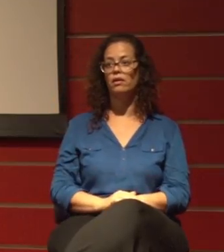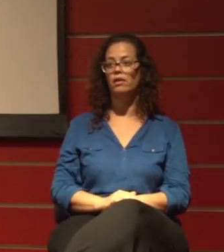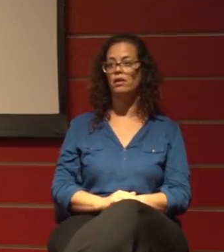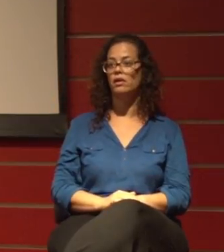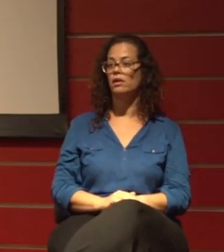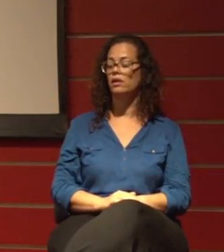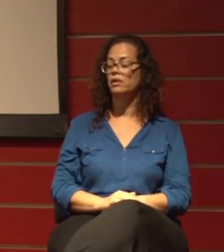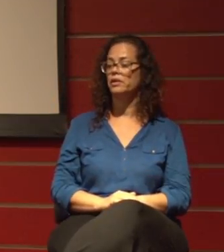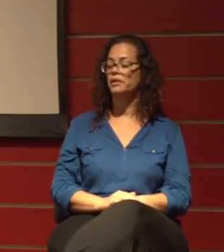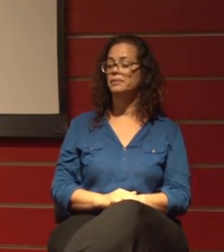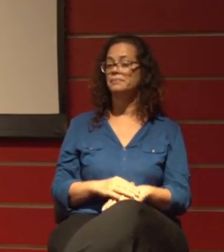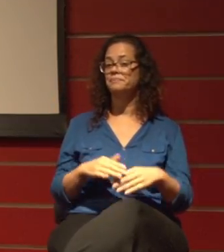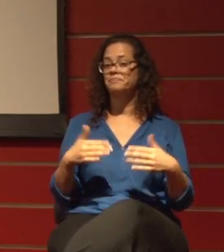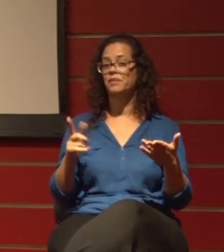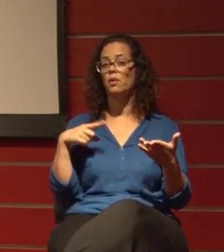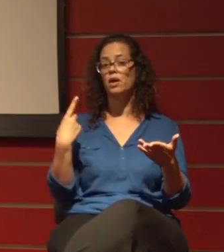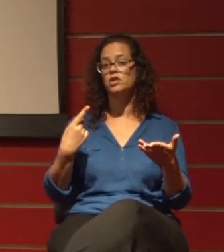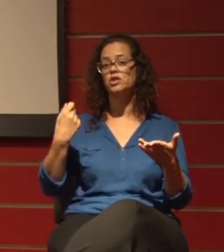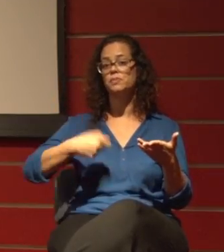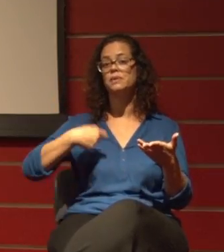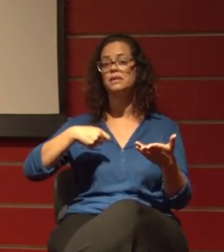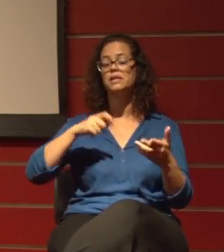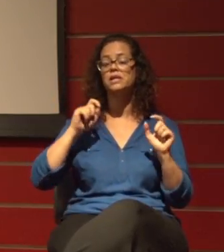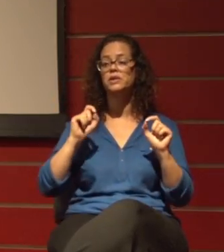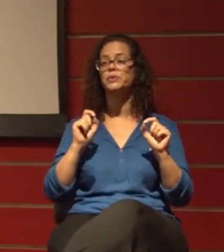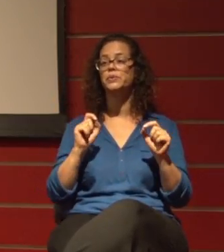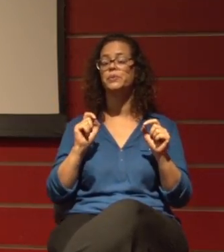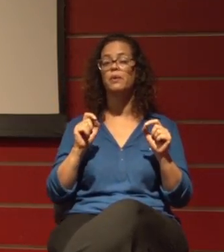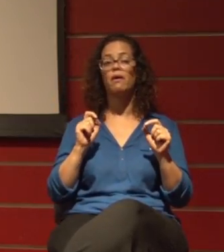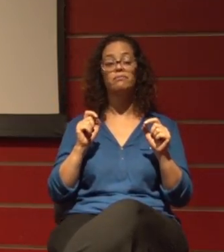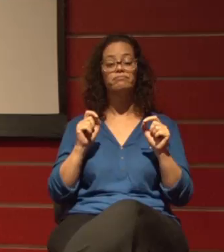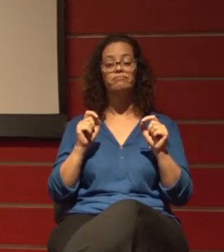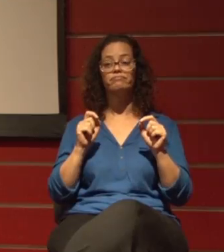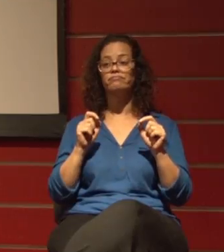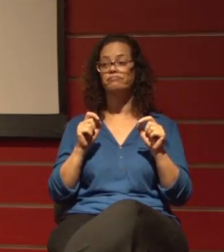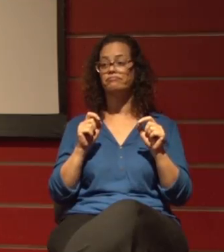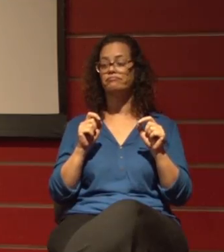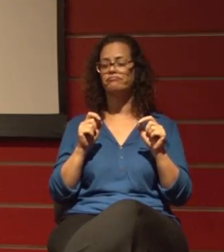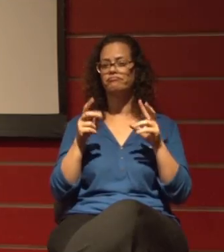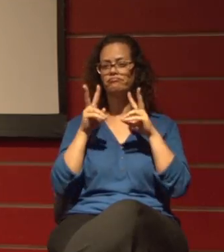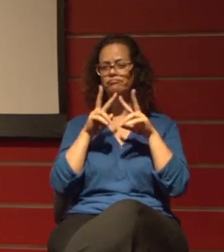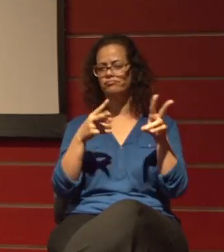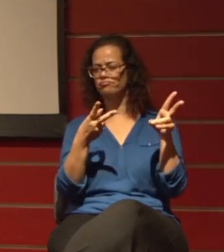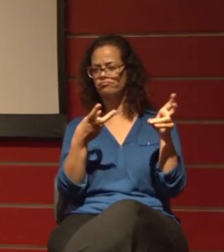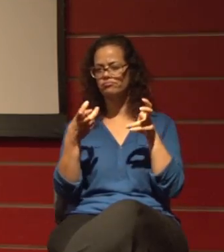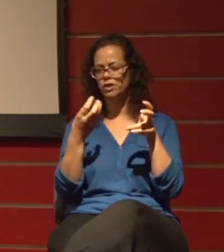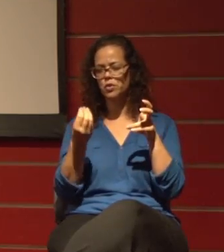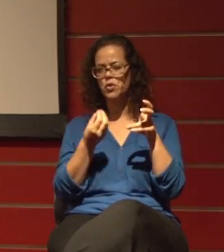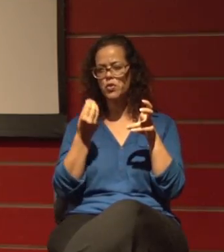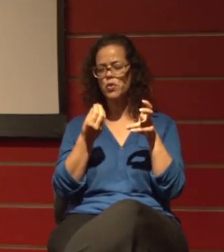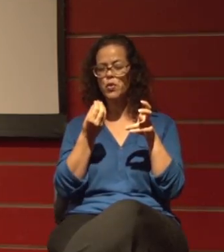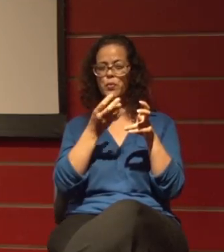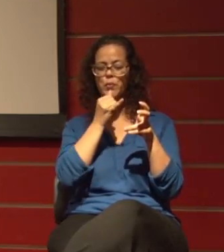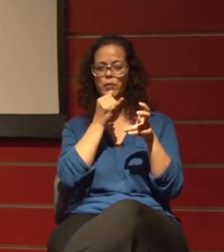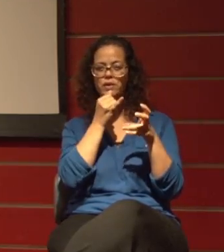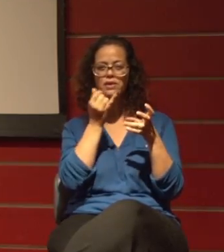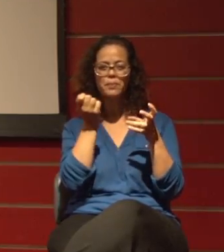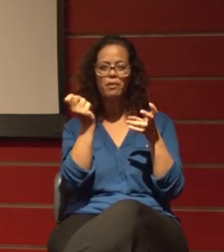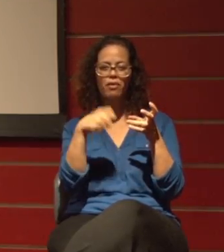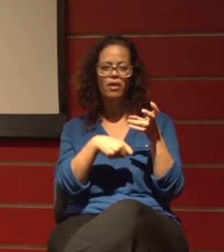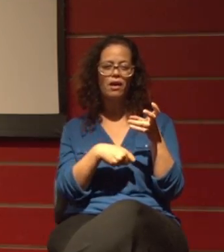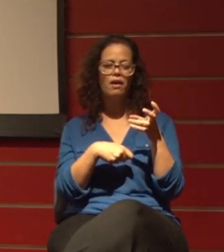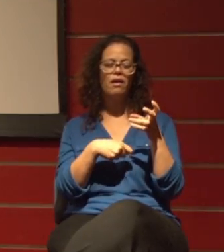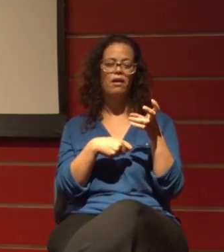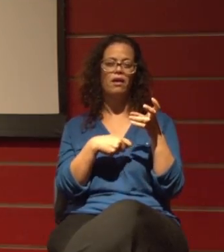né e a gente precisa ver como é que a gente consegue por exemplo